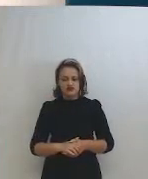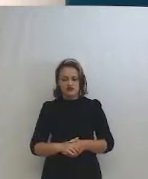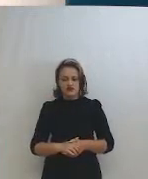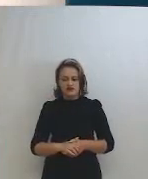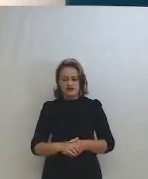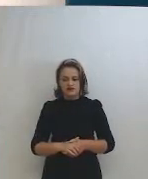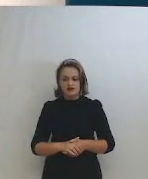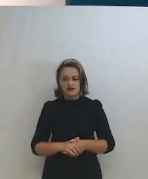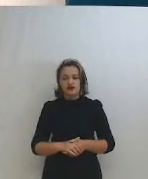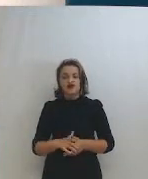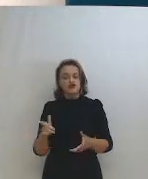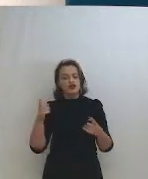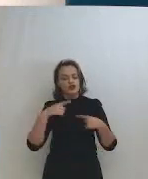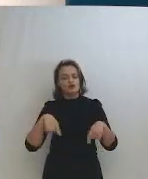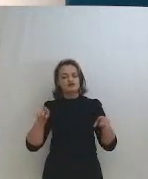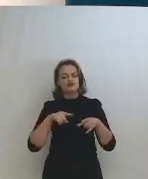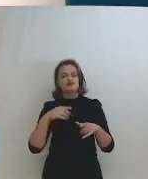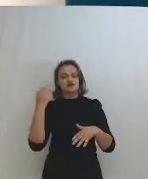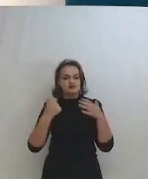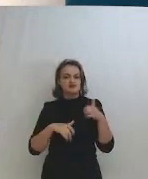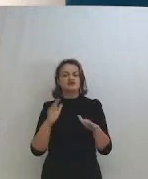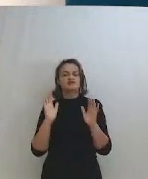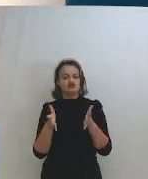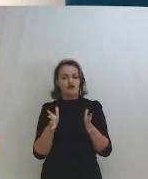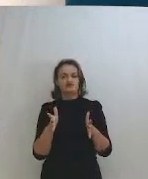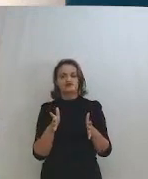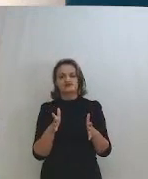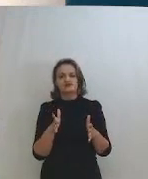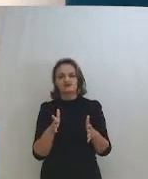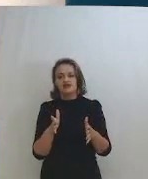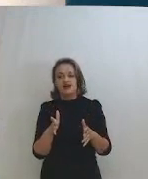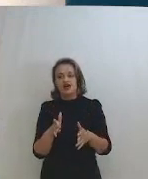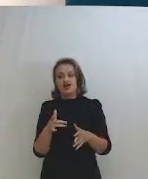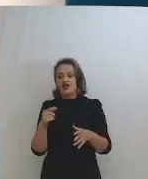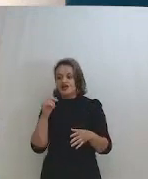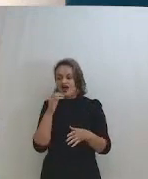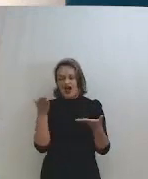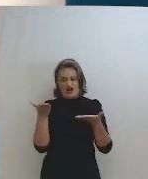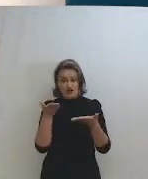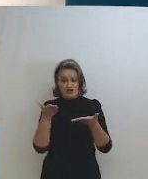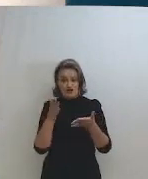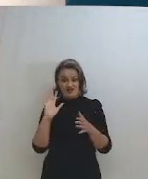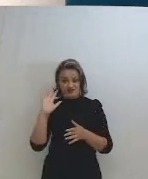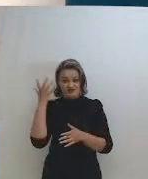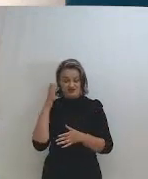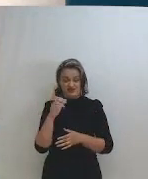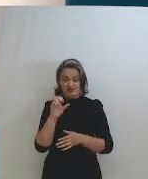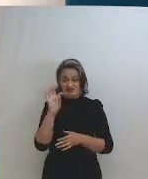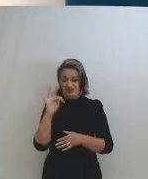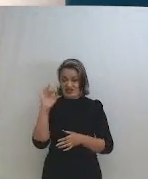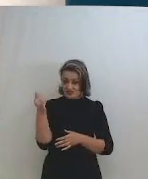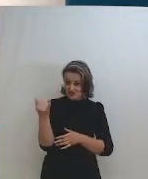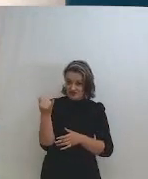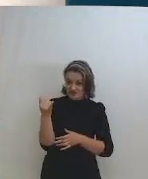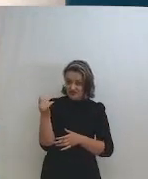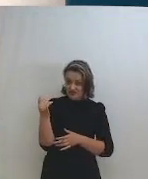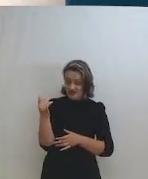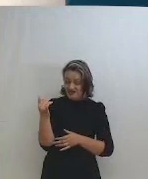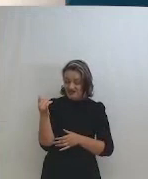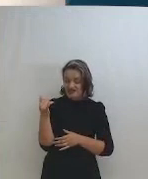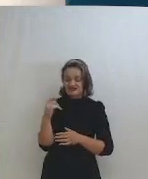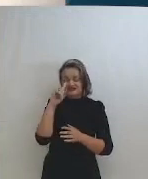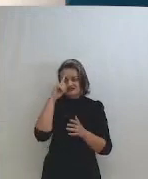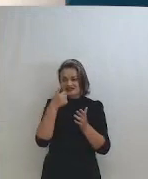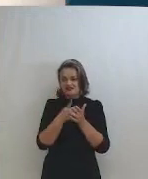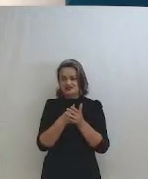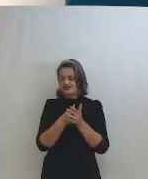Nós todos falamos isso. Inclusive, agora, nesse último caso aí, que o TJ Paulista resolveu não cumprir a decisão do STJ, realmente